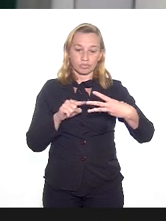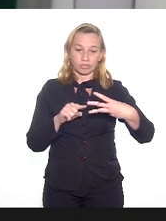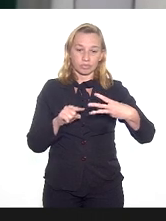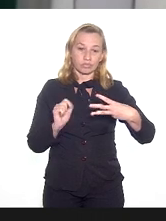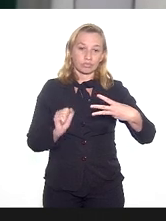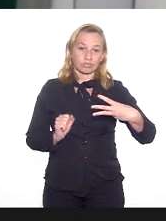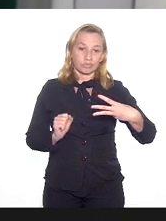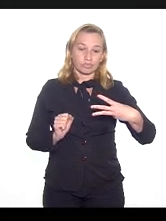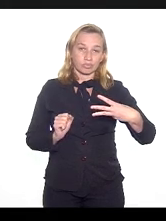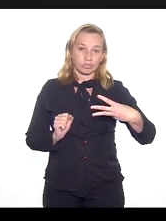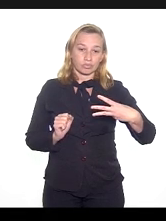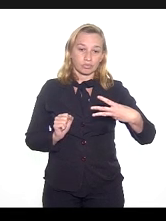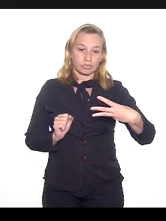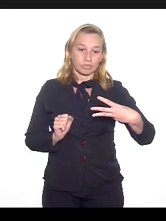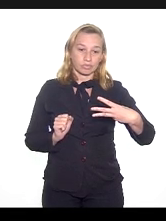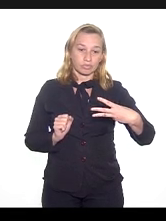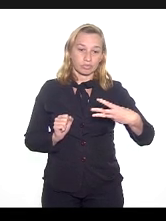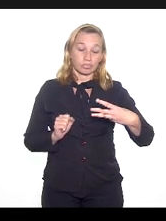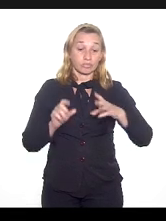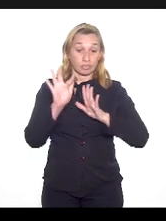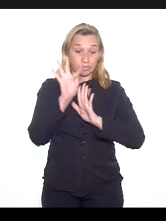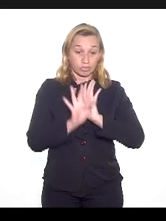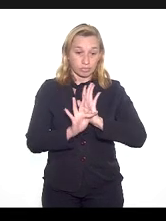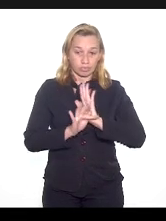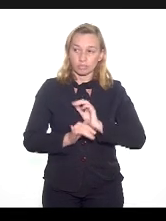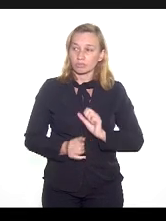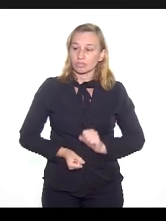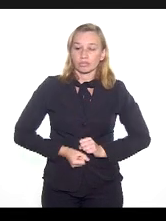com o seguinte texto: